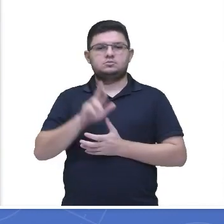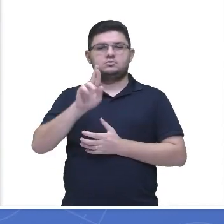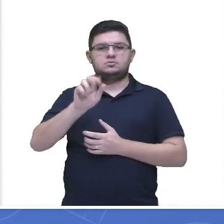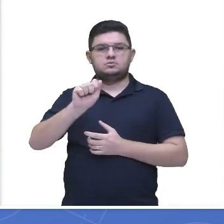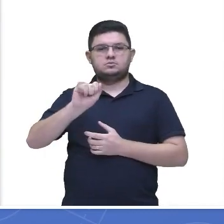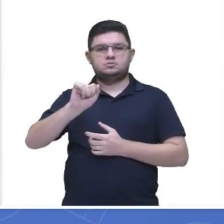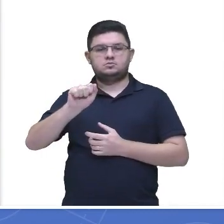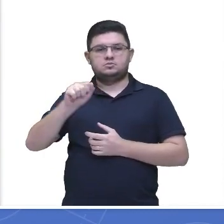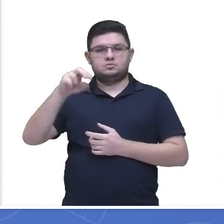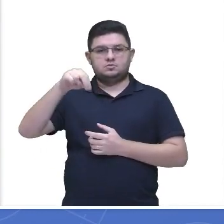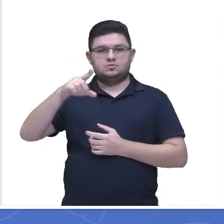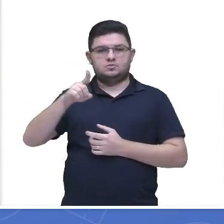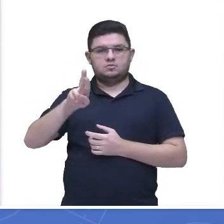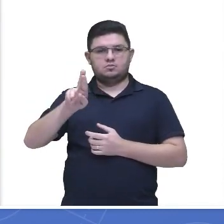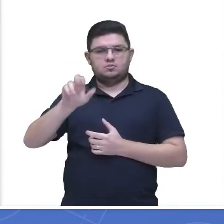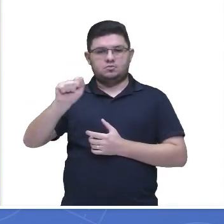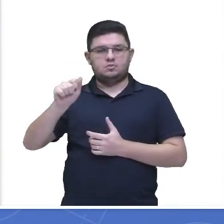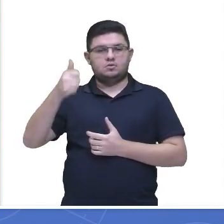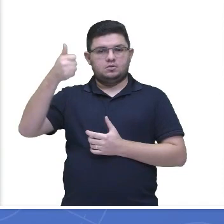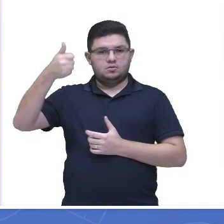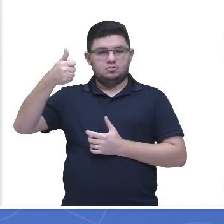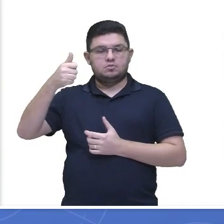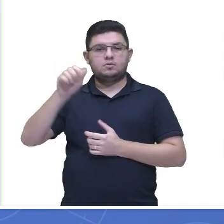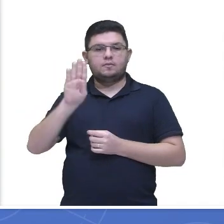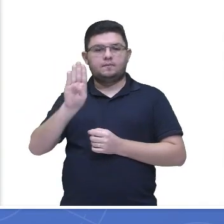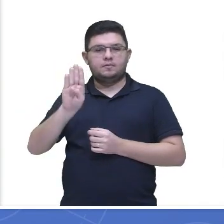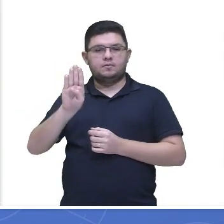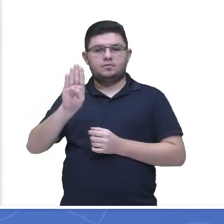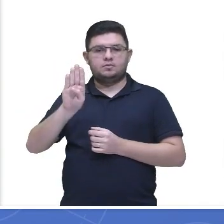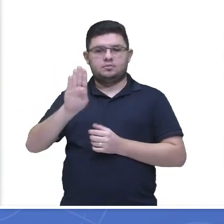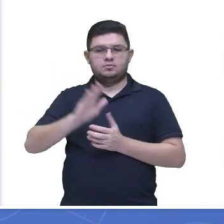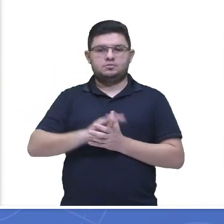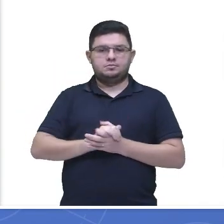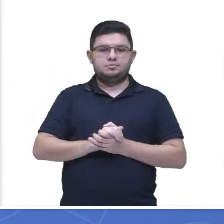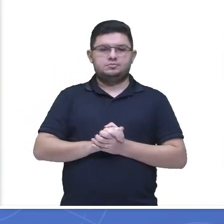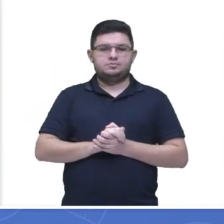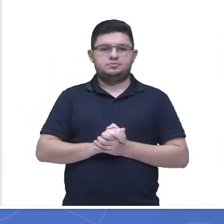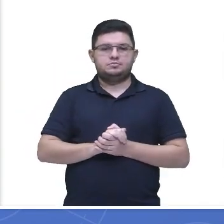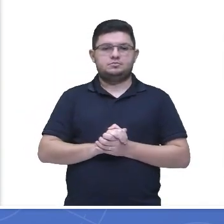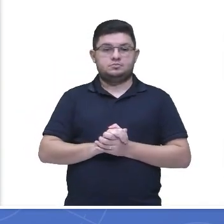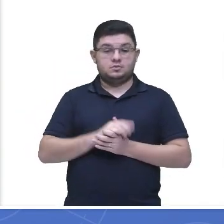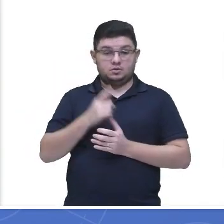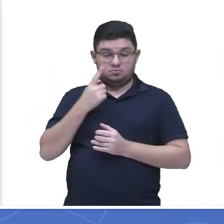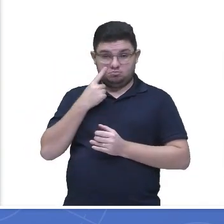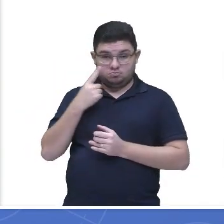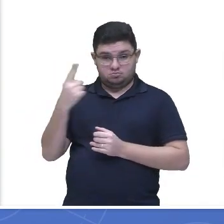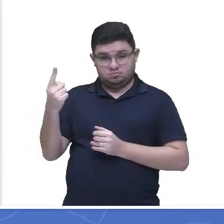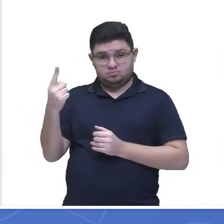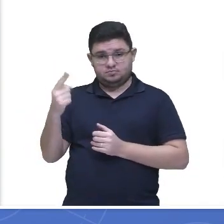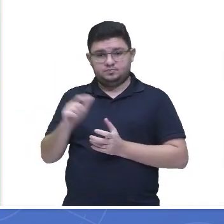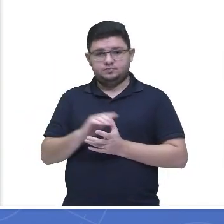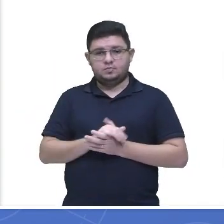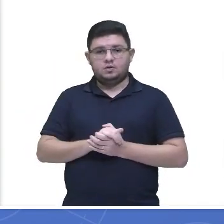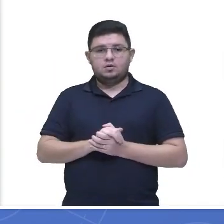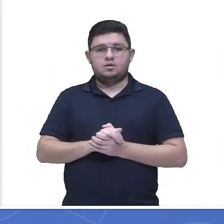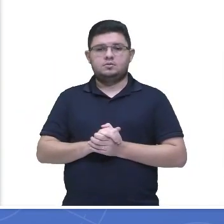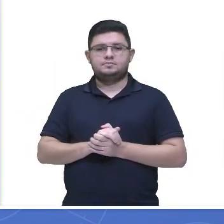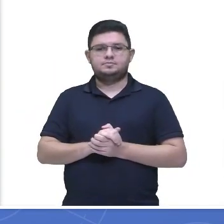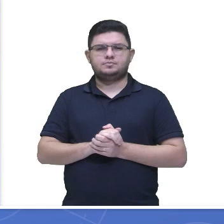Rayandra, a questão 1 é a letra B. Vamos tentar, né,